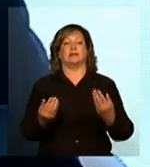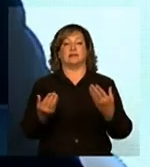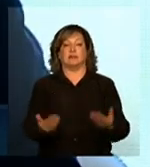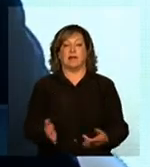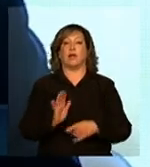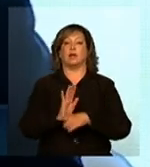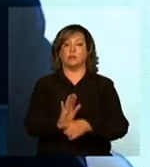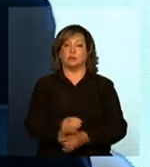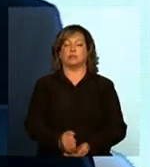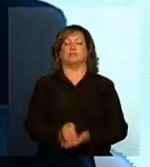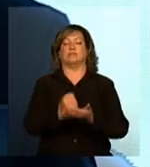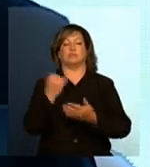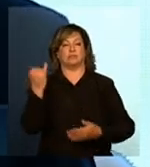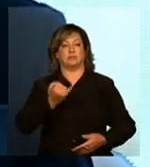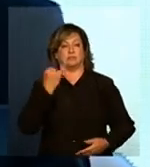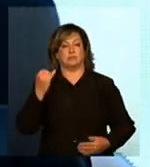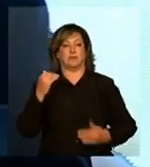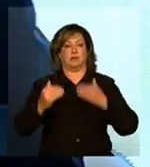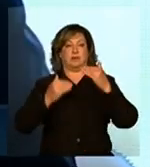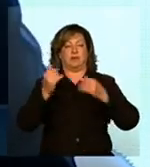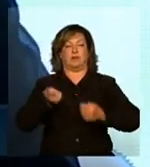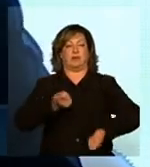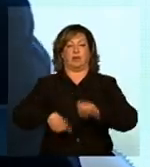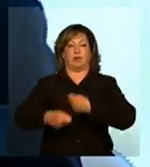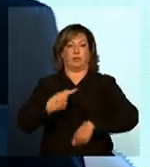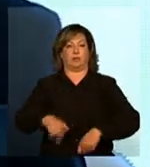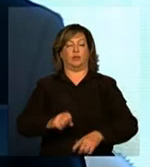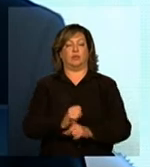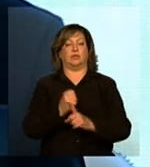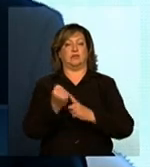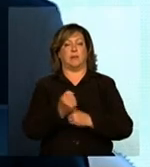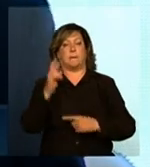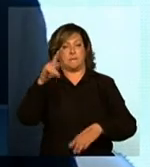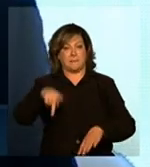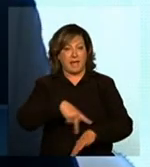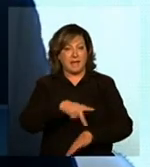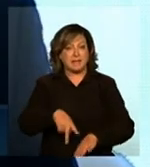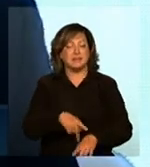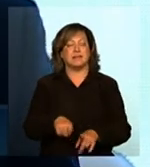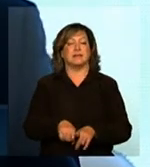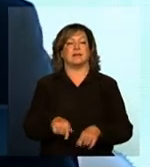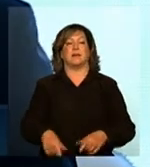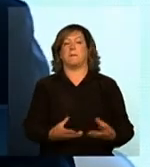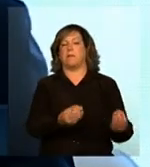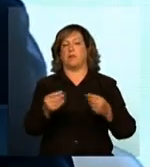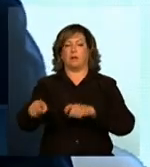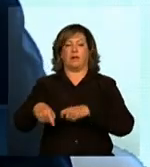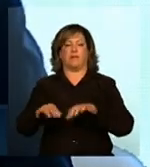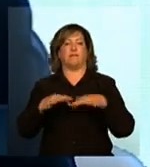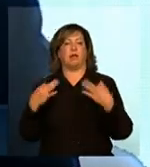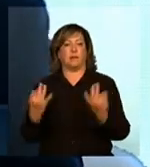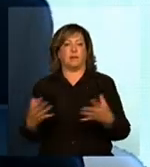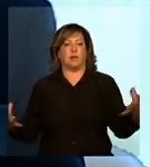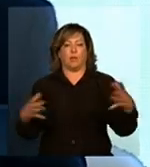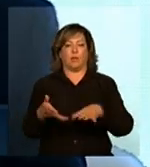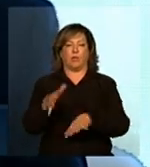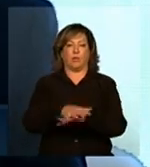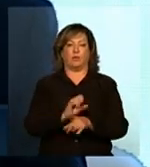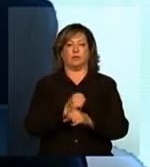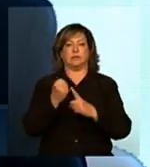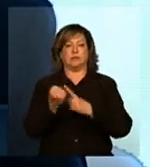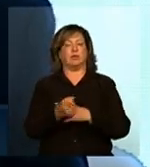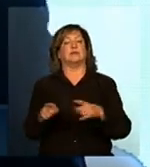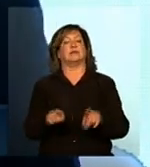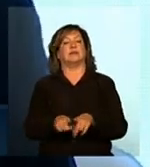grande contribuição para o crescimento econômico e social do país, para a inclusão produtiva e social de milhões de agricultores familiares, mas também nós vamos